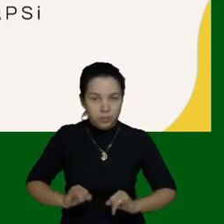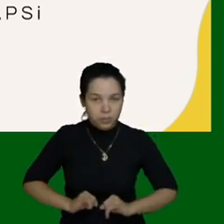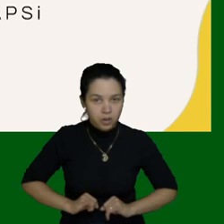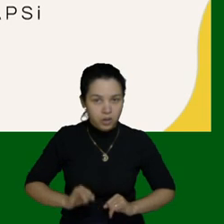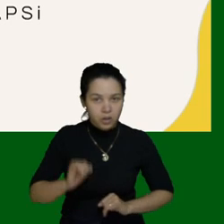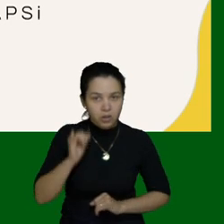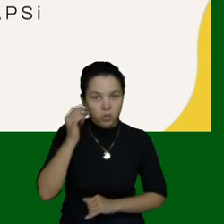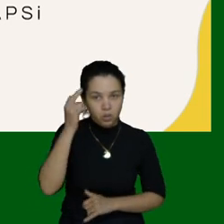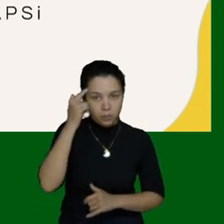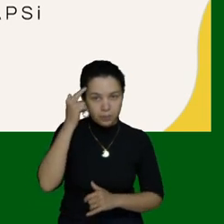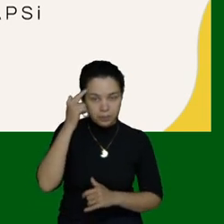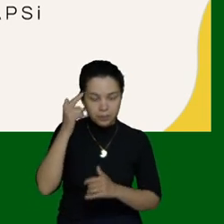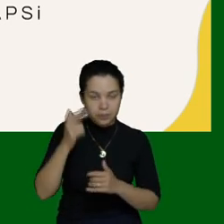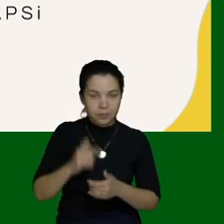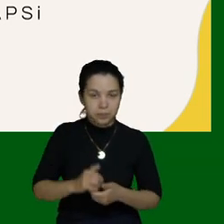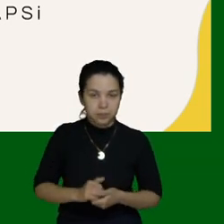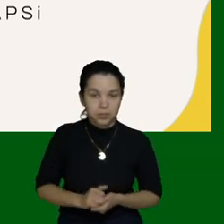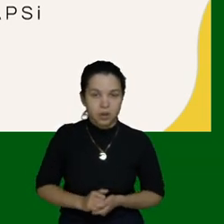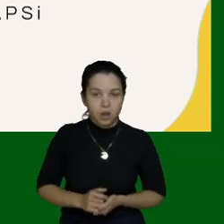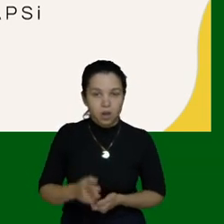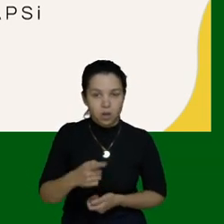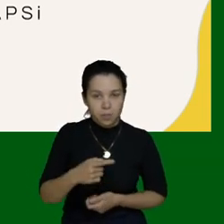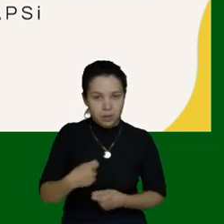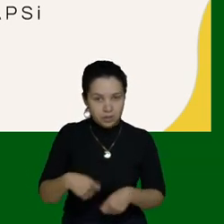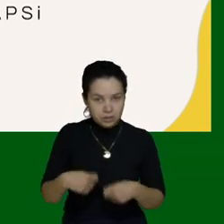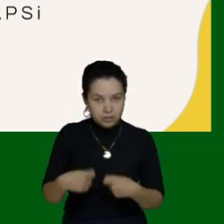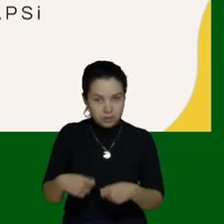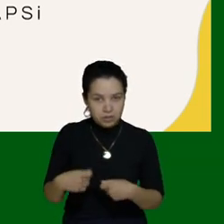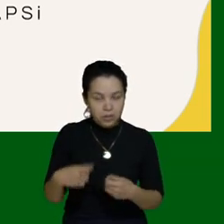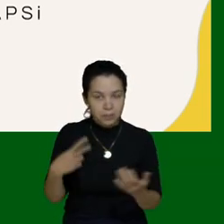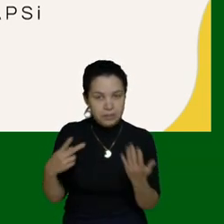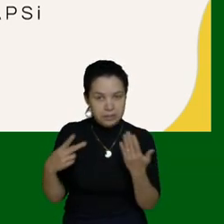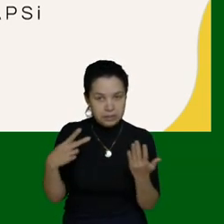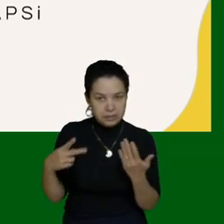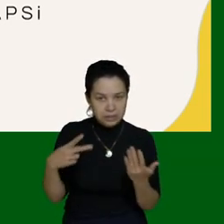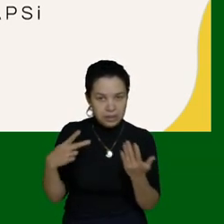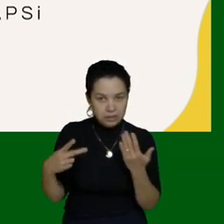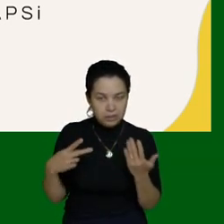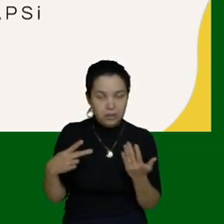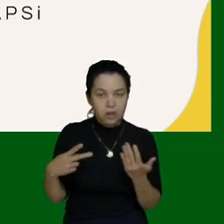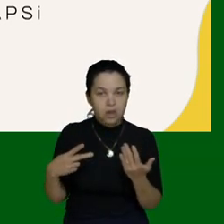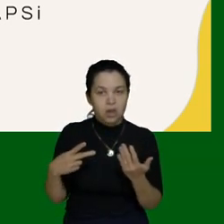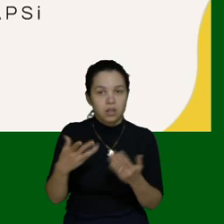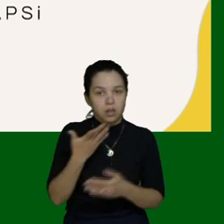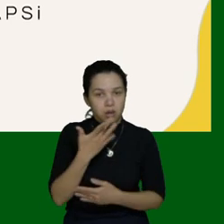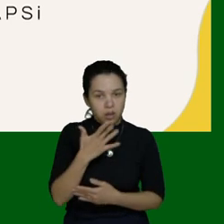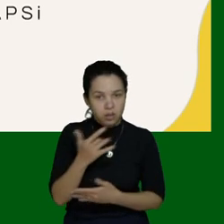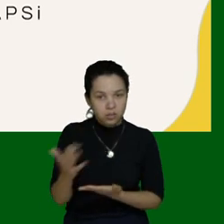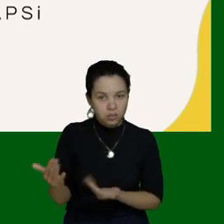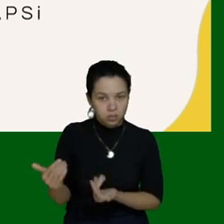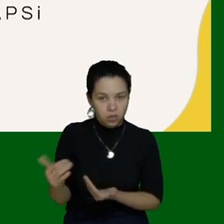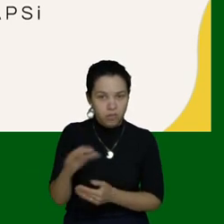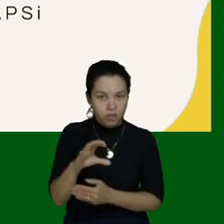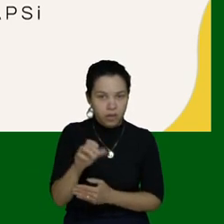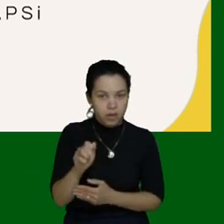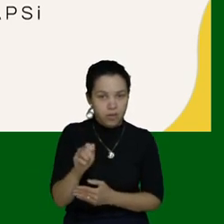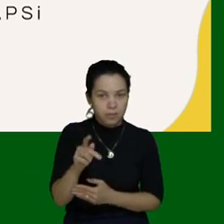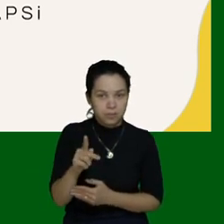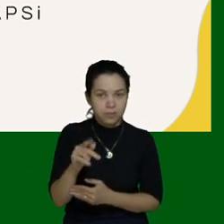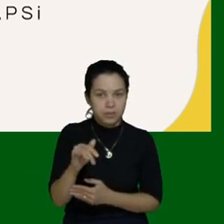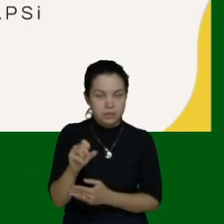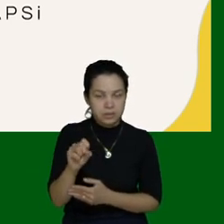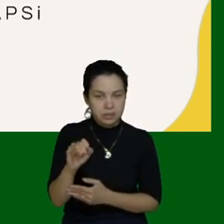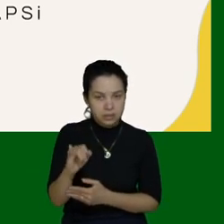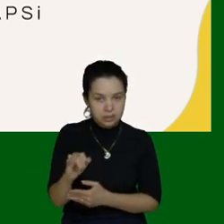ser encaminhados aos serviços de psiquiatria da infância adolescente e a capsi que também é uma outra